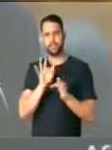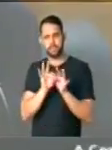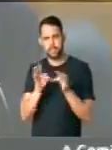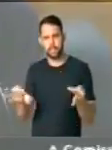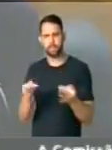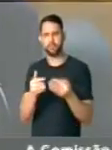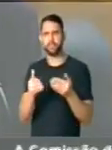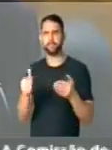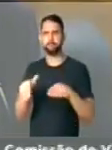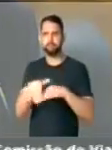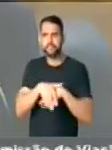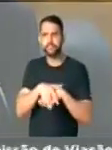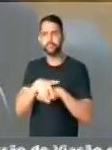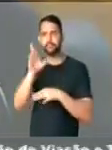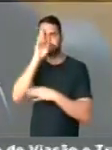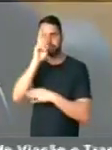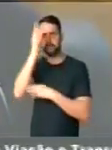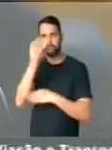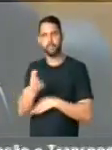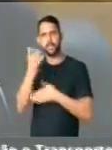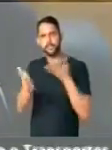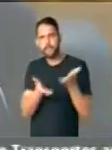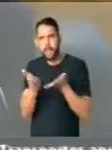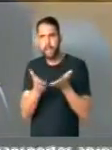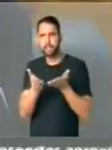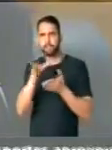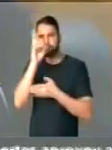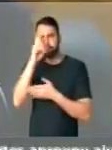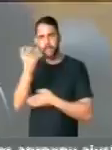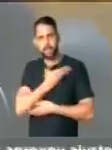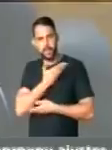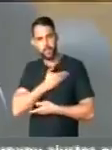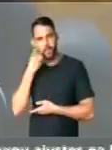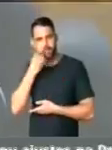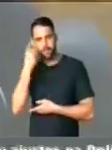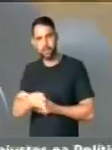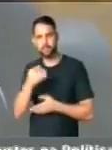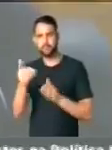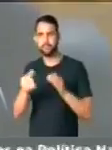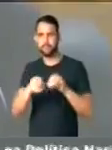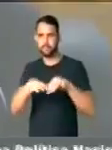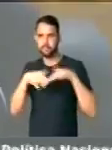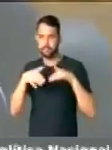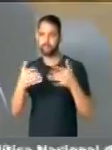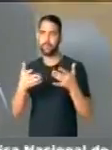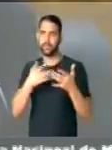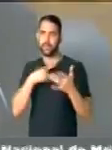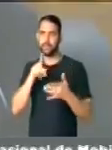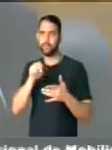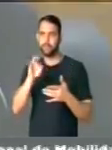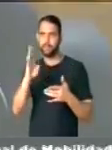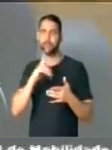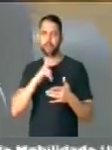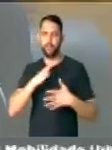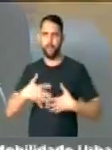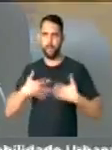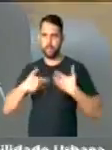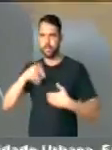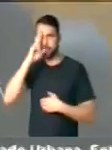humilde, que Vossa Excelência trata os teus colegas e a bancada do PMDB tem orgulho de poder